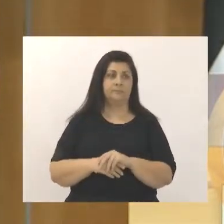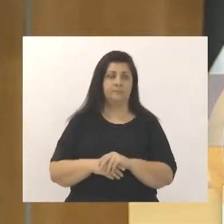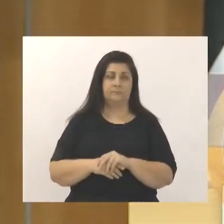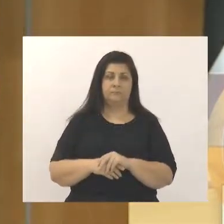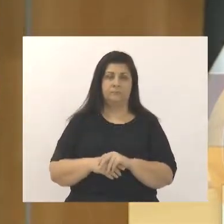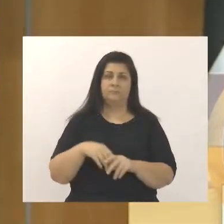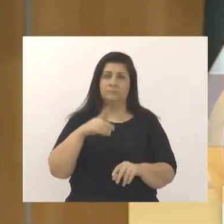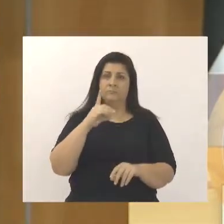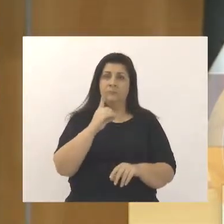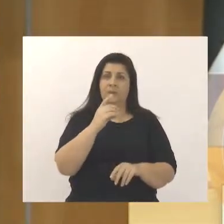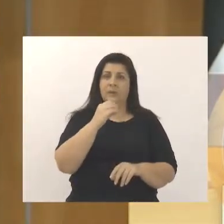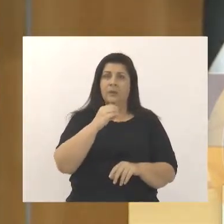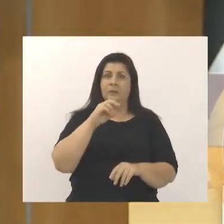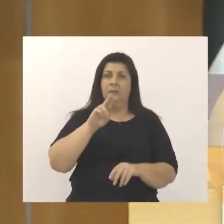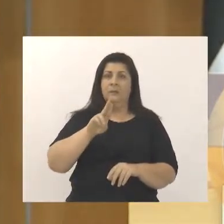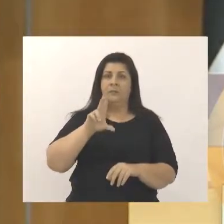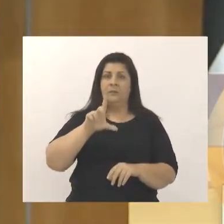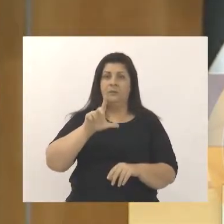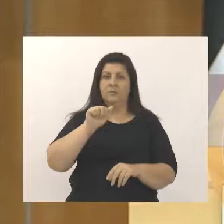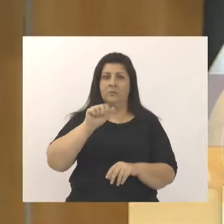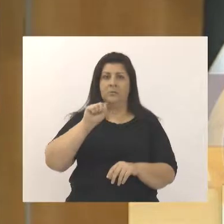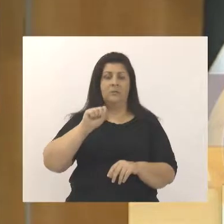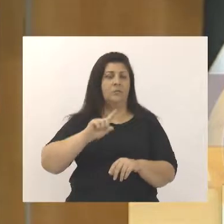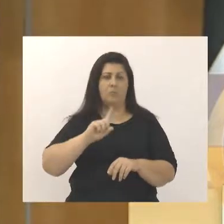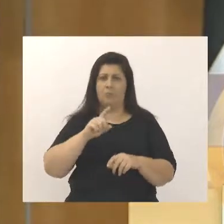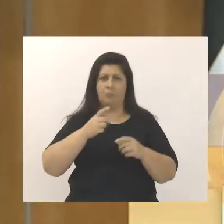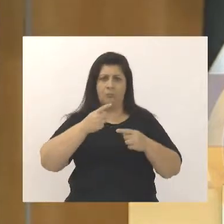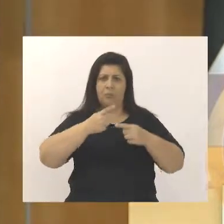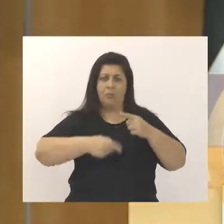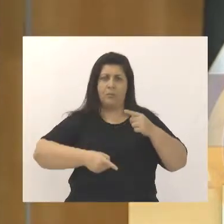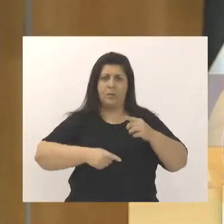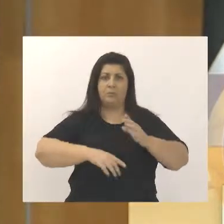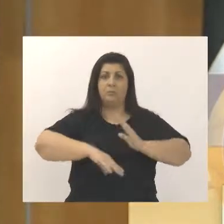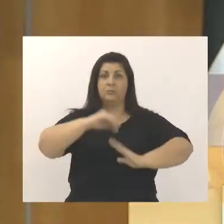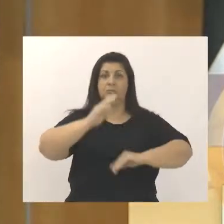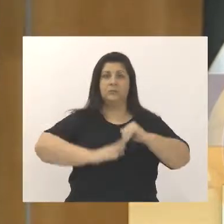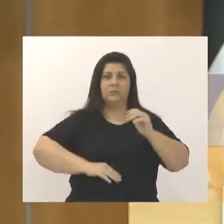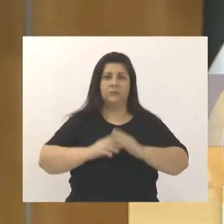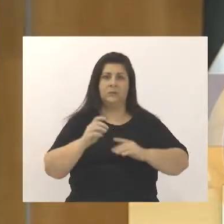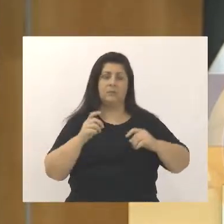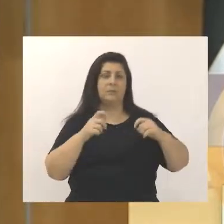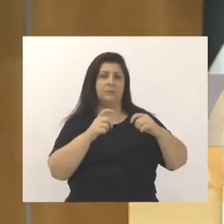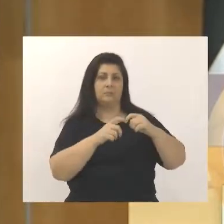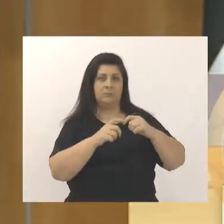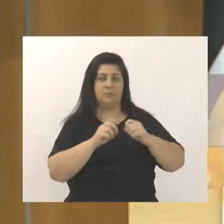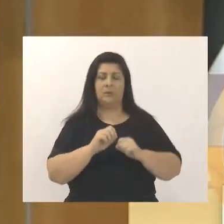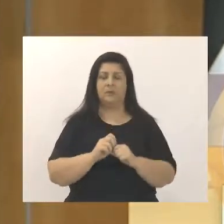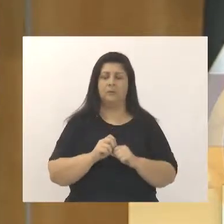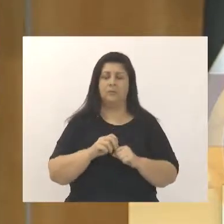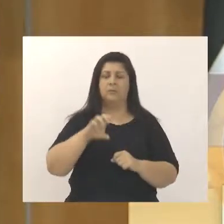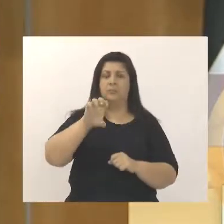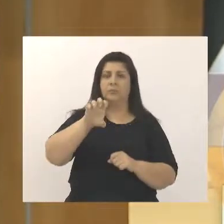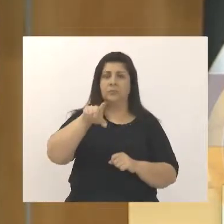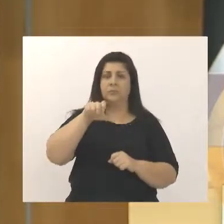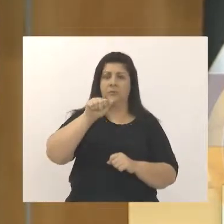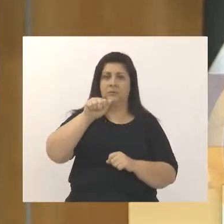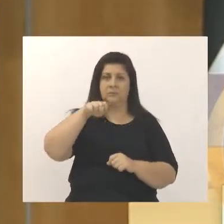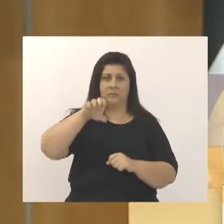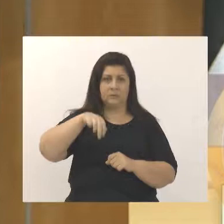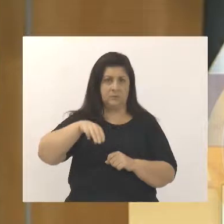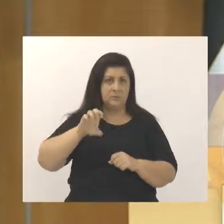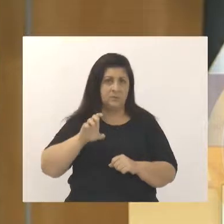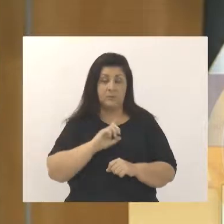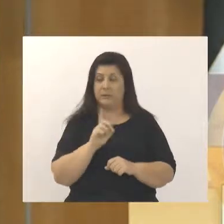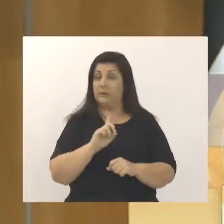As doulas não executam nenhum procedimento médico, não realizam exames, não cuidam da saúde do recém-nascido, ela